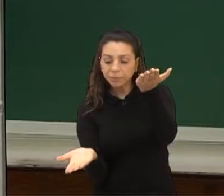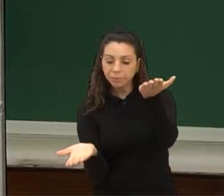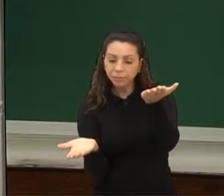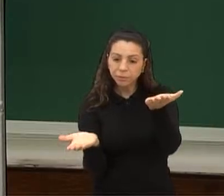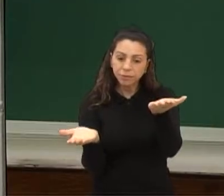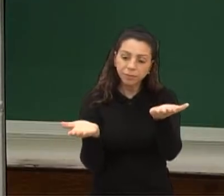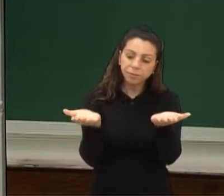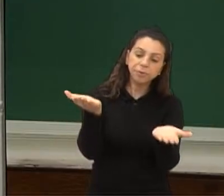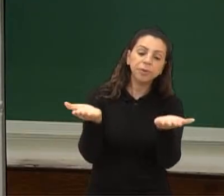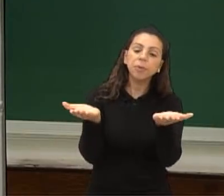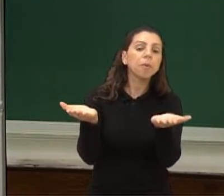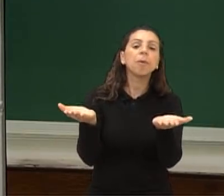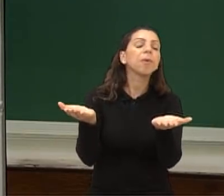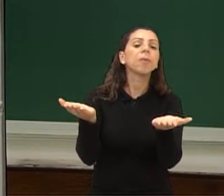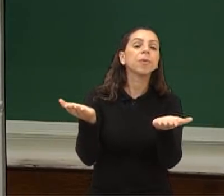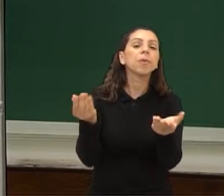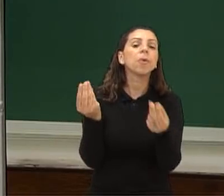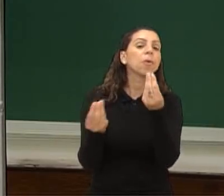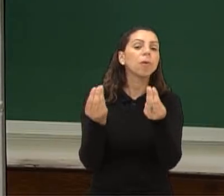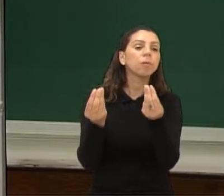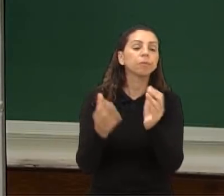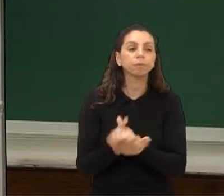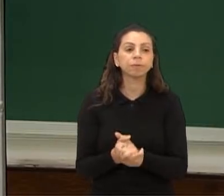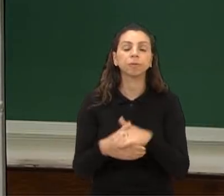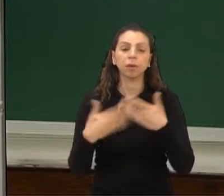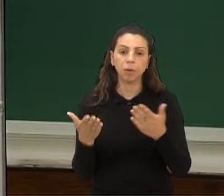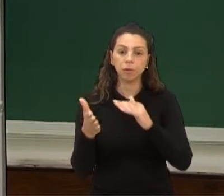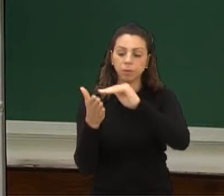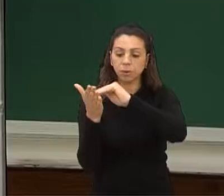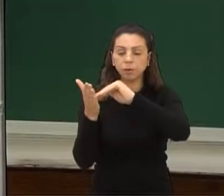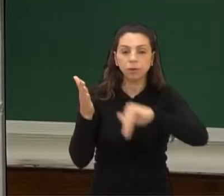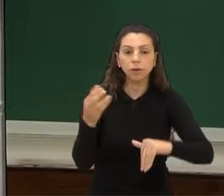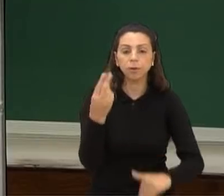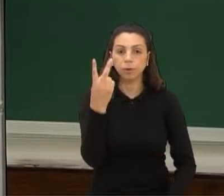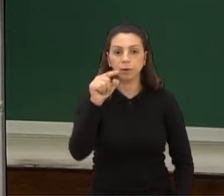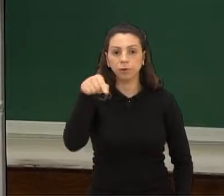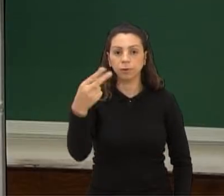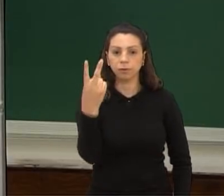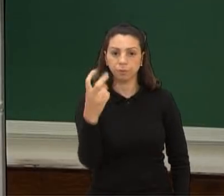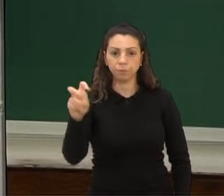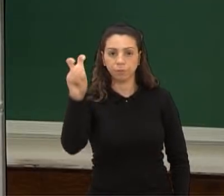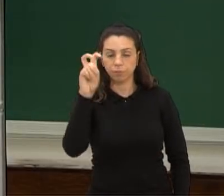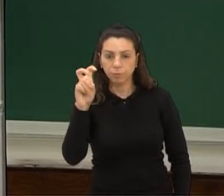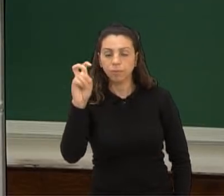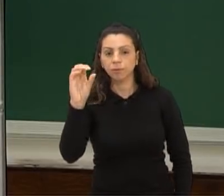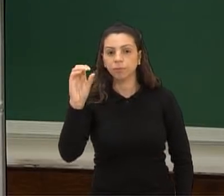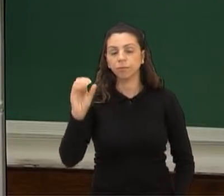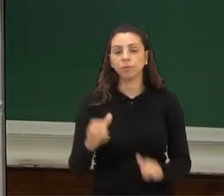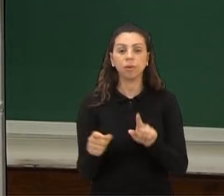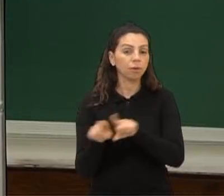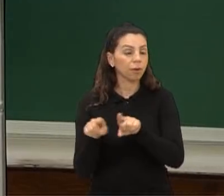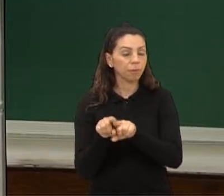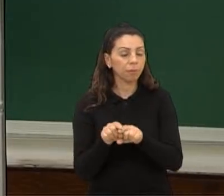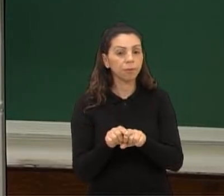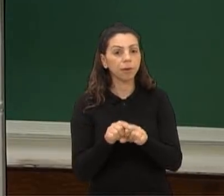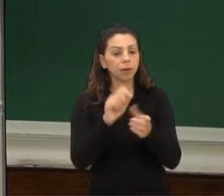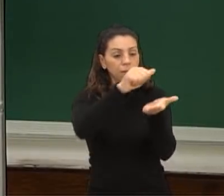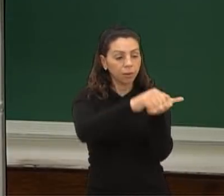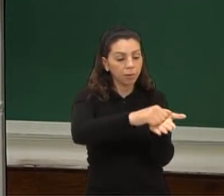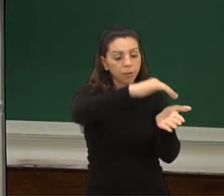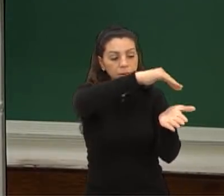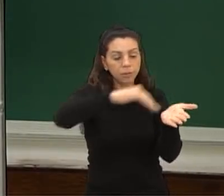2,250 quilogramas, ok? Por isso ela ficou em desequilíbrio, ok? E aí, o que eu faço para essa